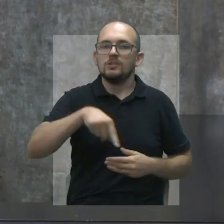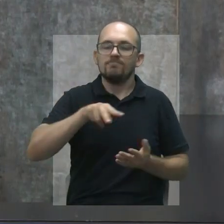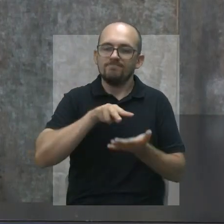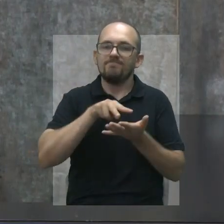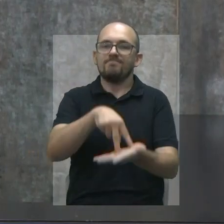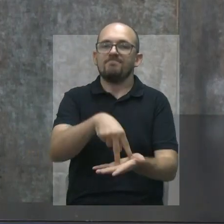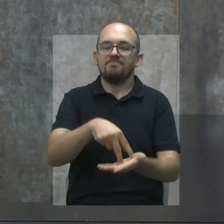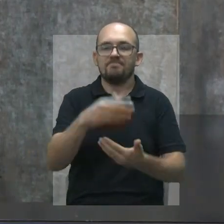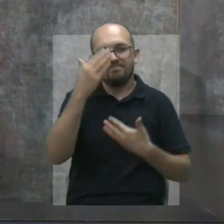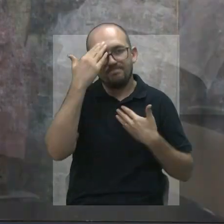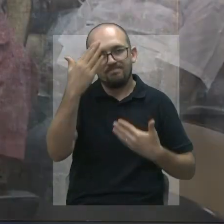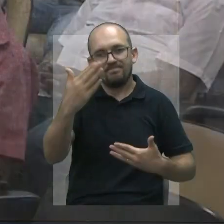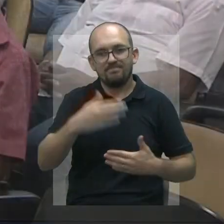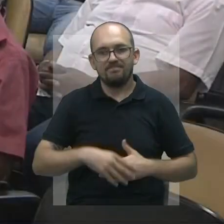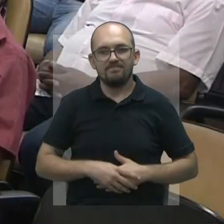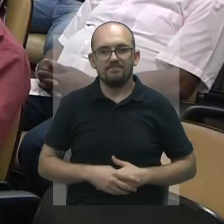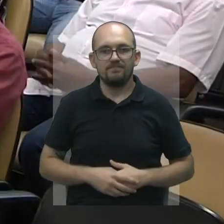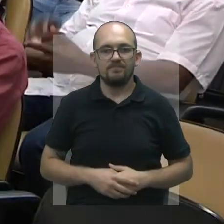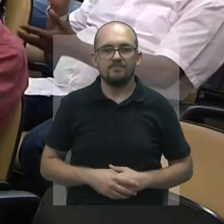vocês. Muito obrigado.